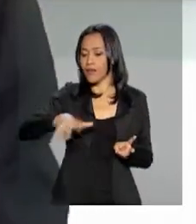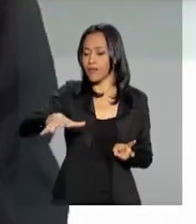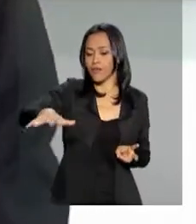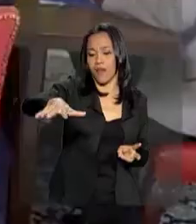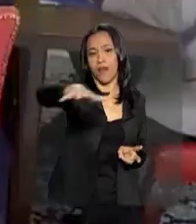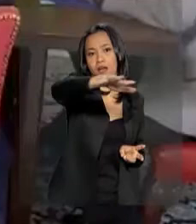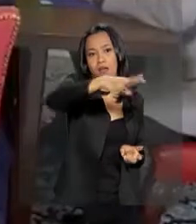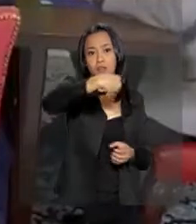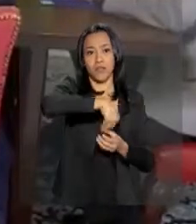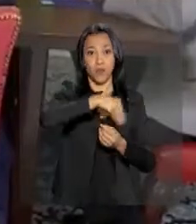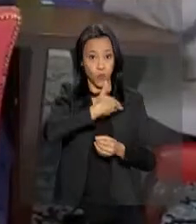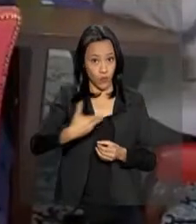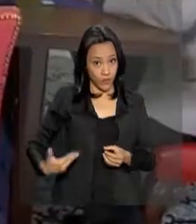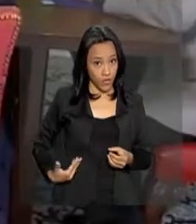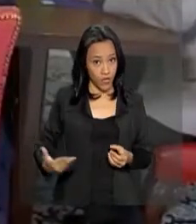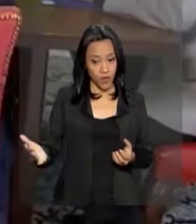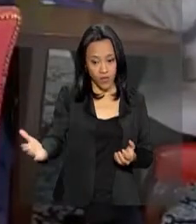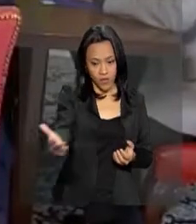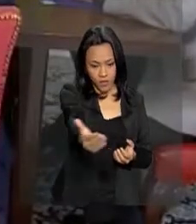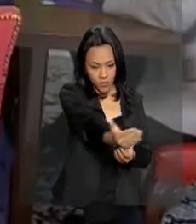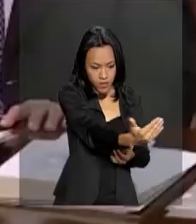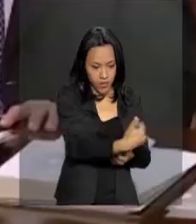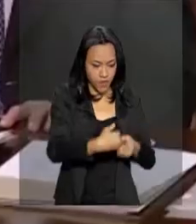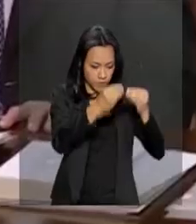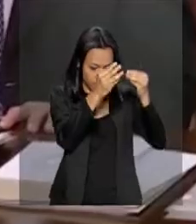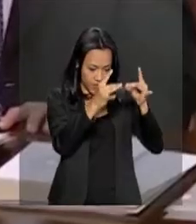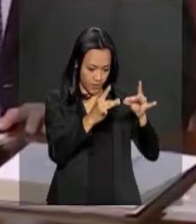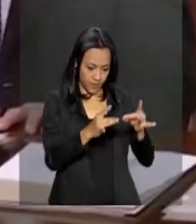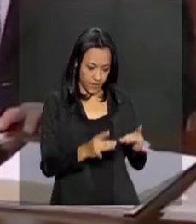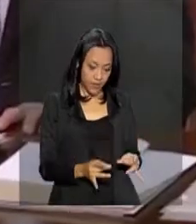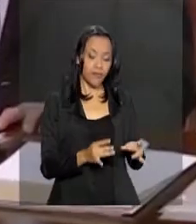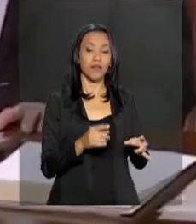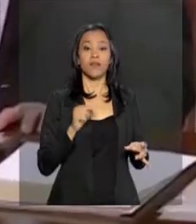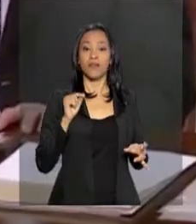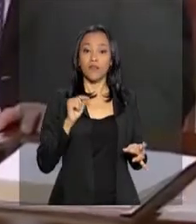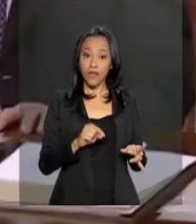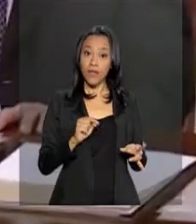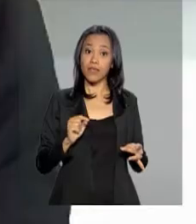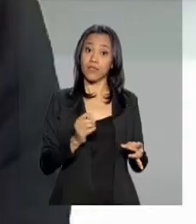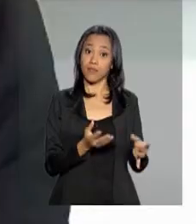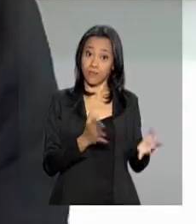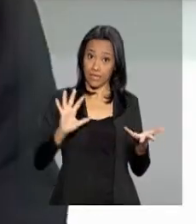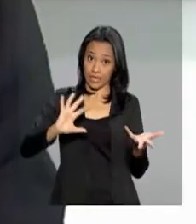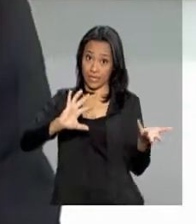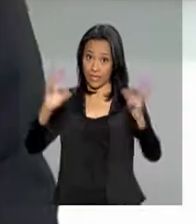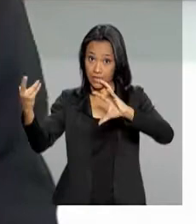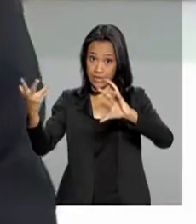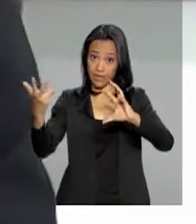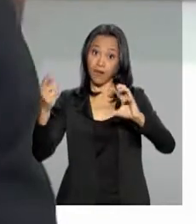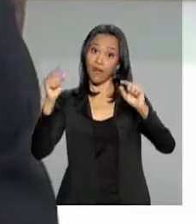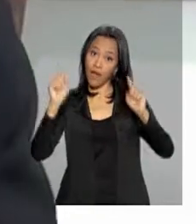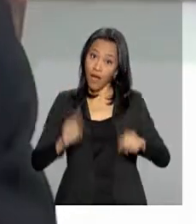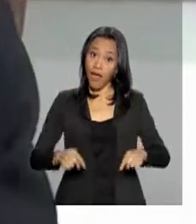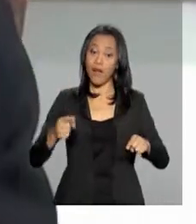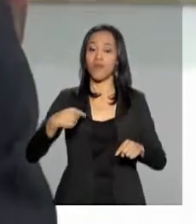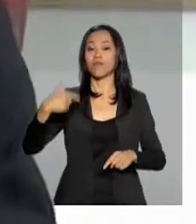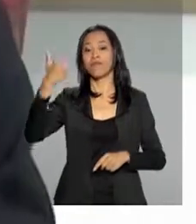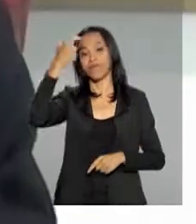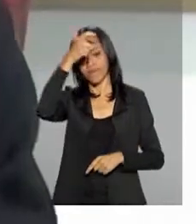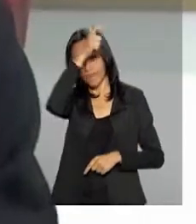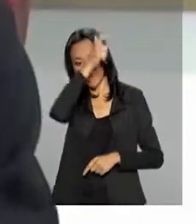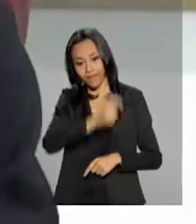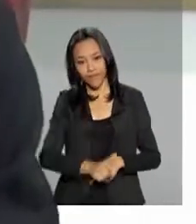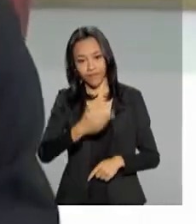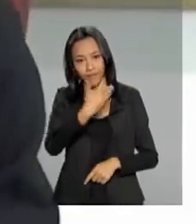governo, mas eu pretendo centralizar esta transição na figura do chefe da Casa Civil,